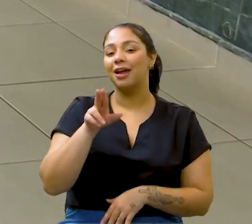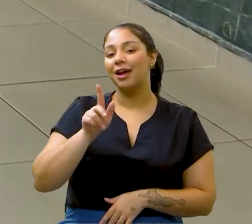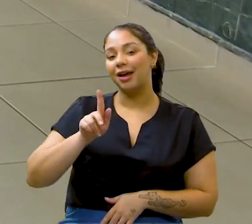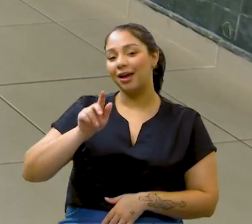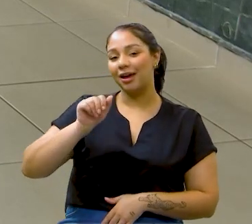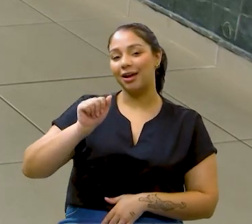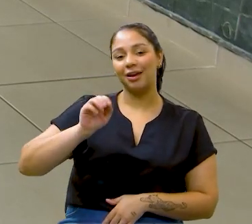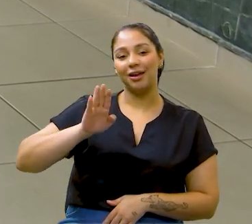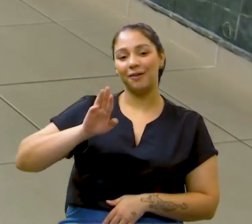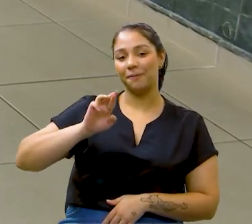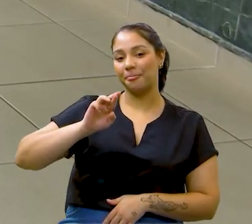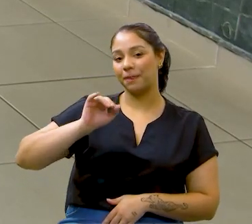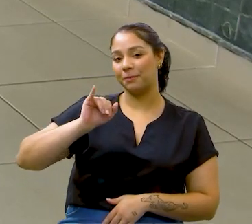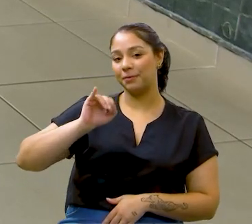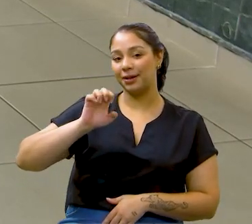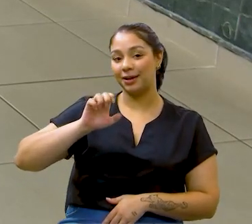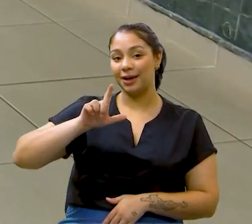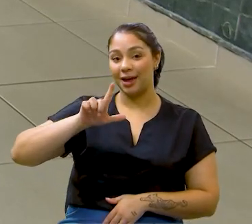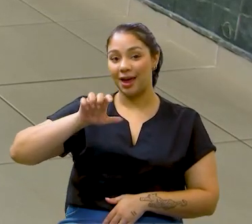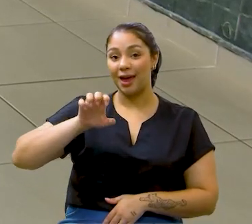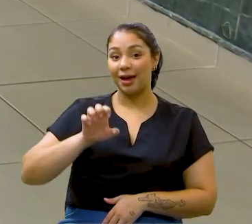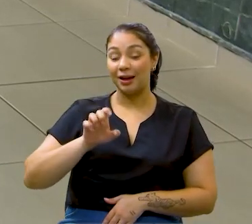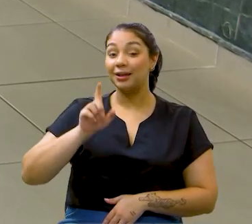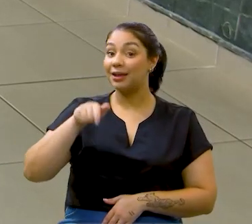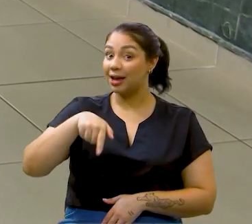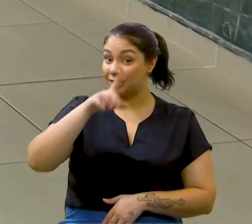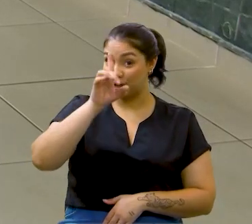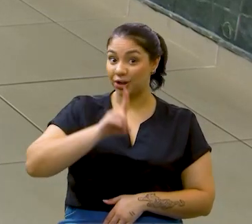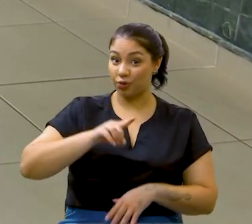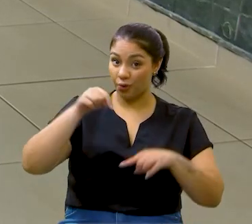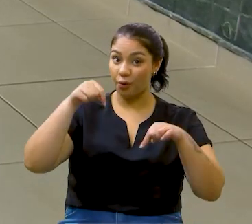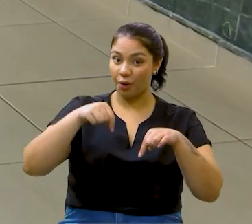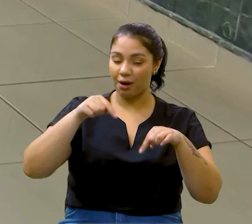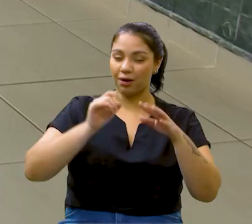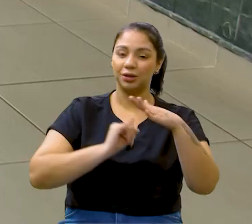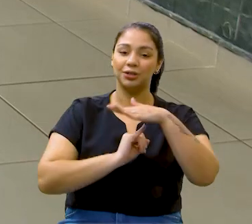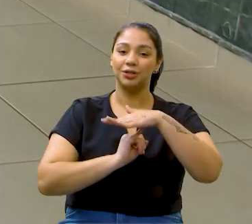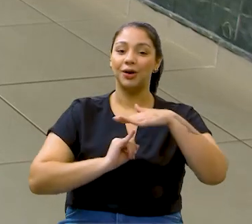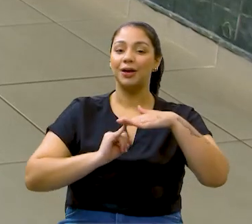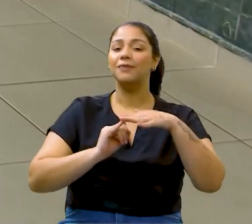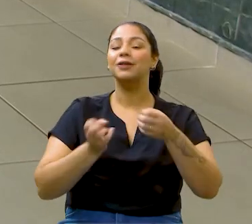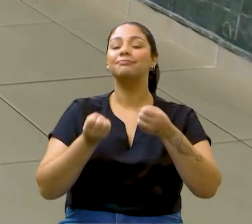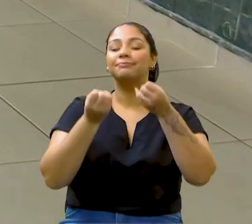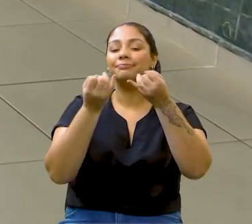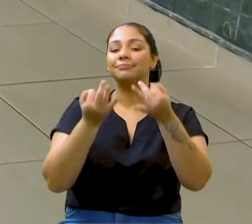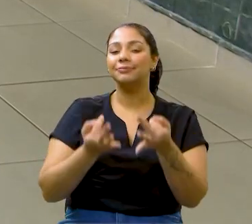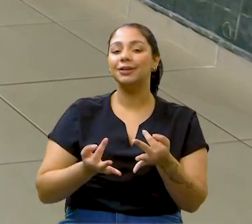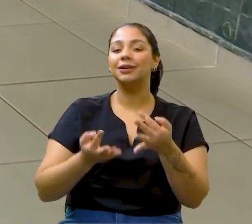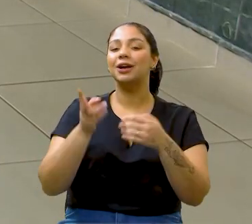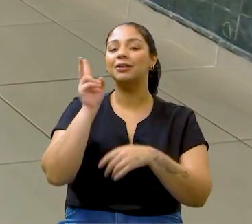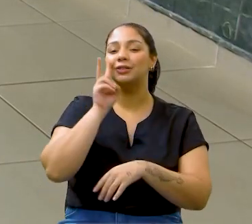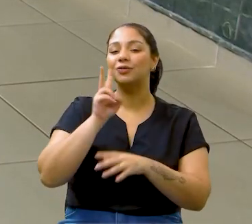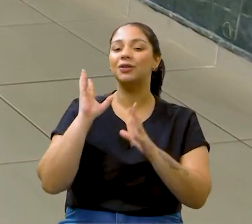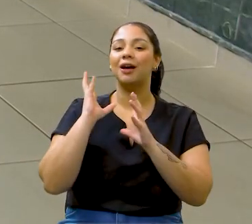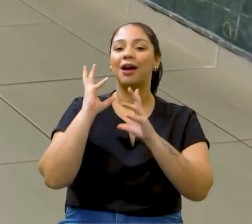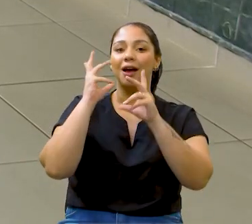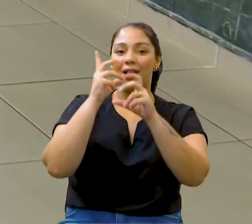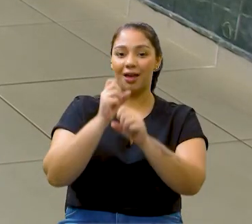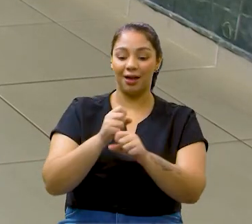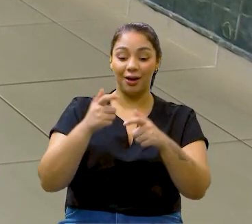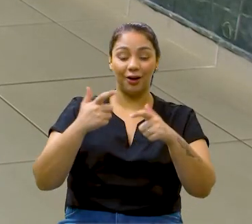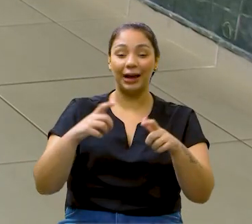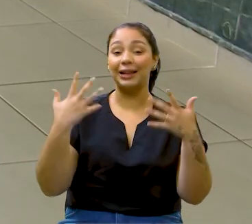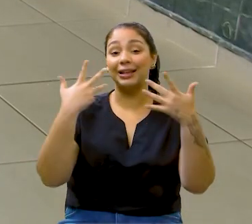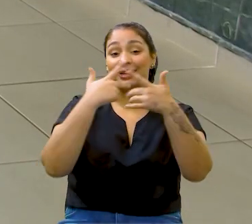Gabriele Reimer, que é diretora aqui da entidade, que vai contar um pouco aqui desse lugar lindo que a gente